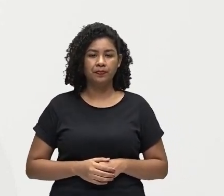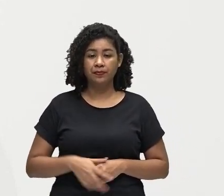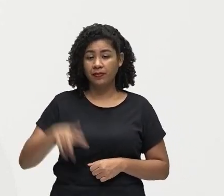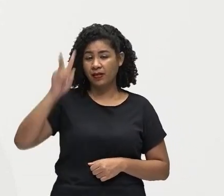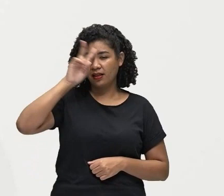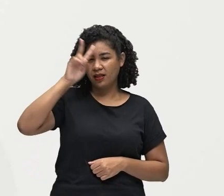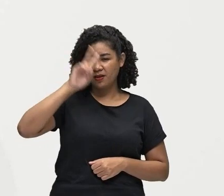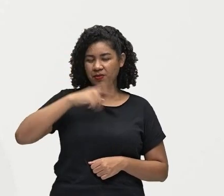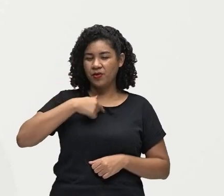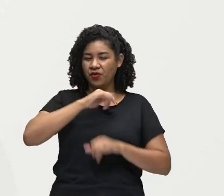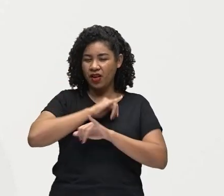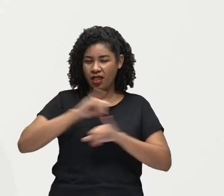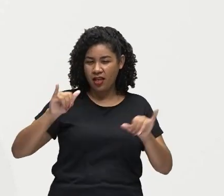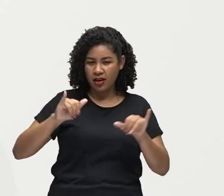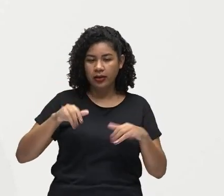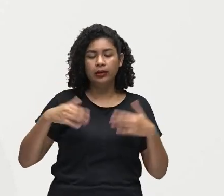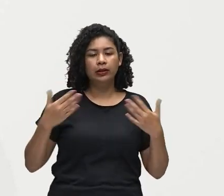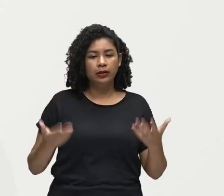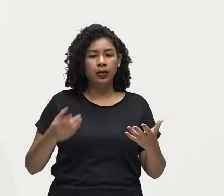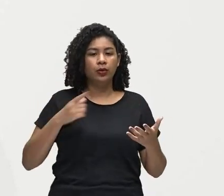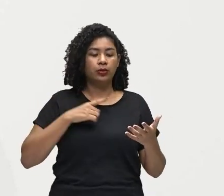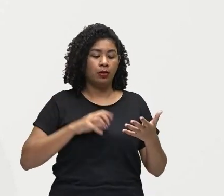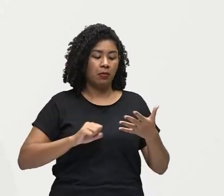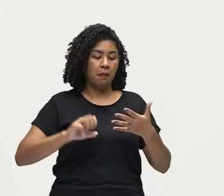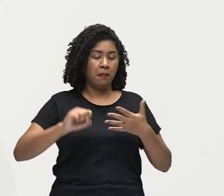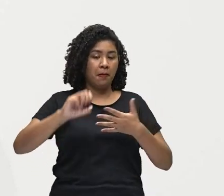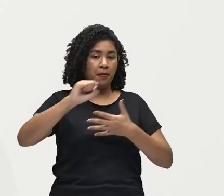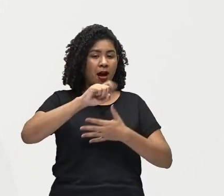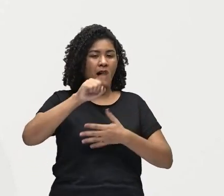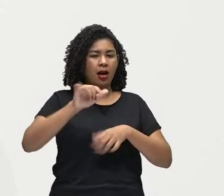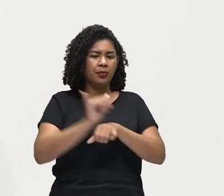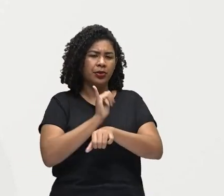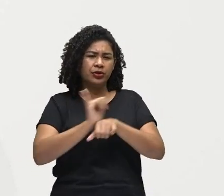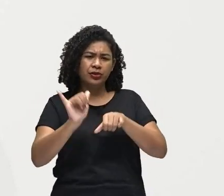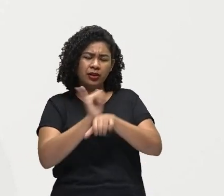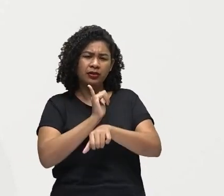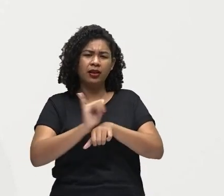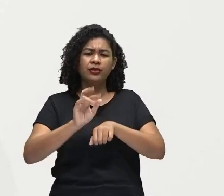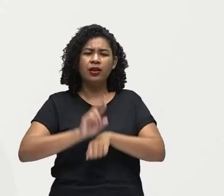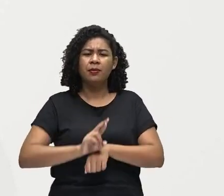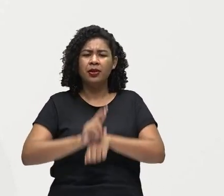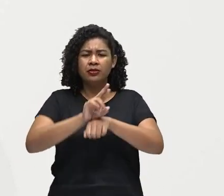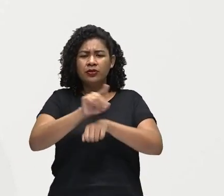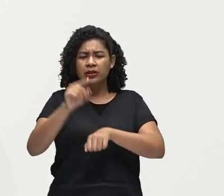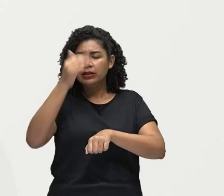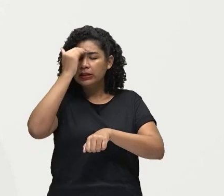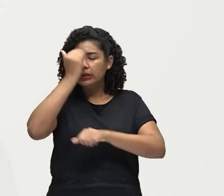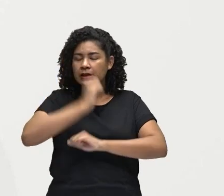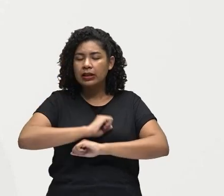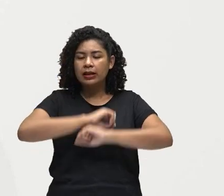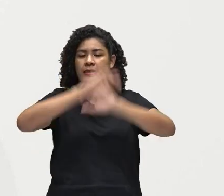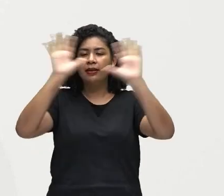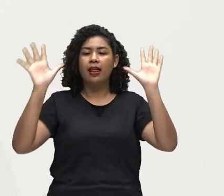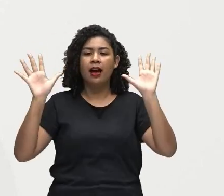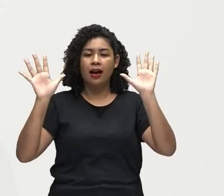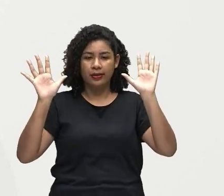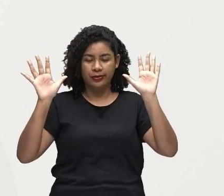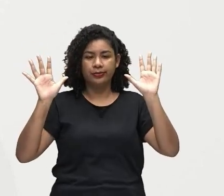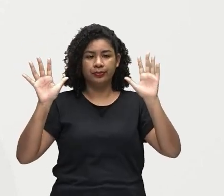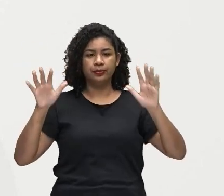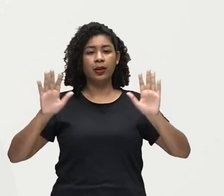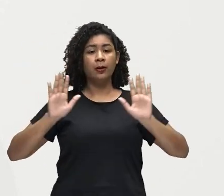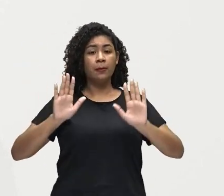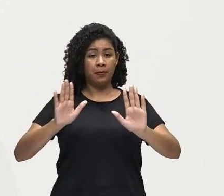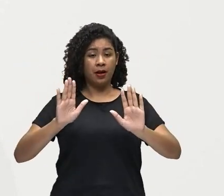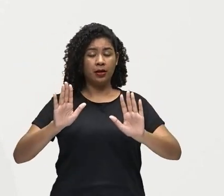né, cadeia alimentar é uma forma didática da gente fazer uma representação para a gente entender com mais clareza, né? Sendo que na natureza a